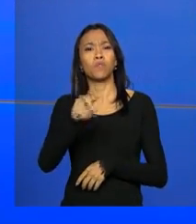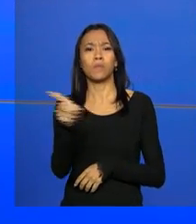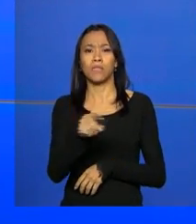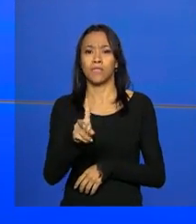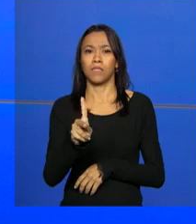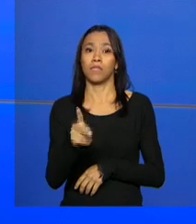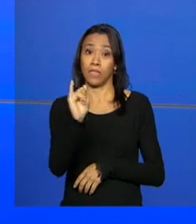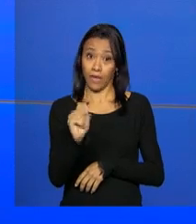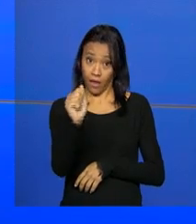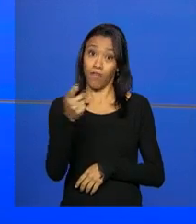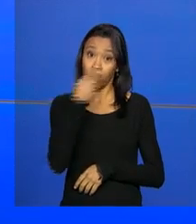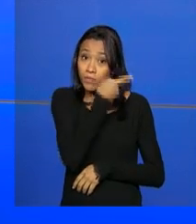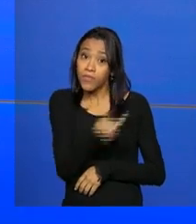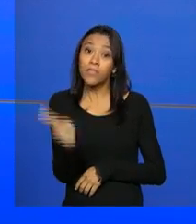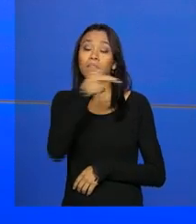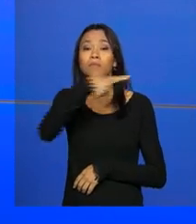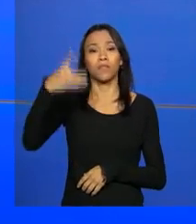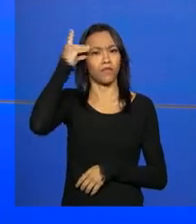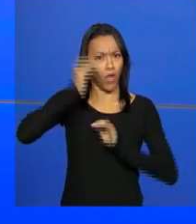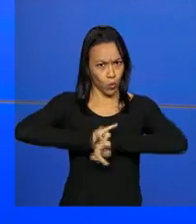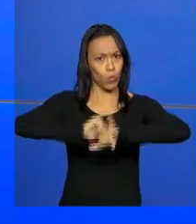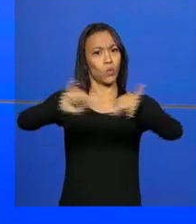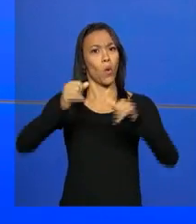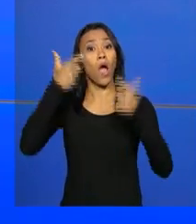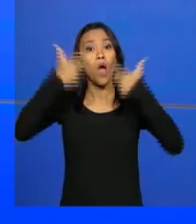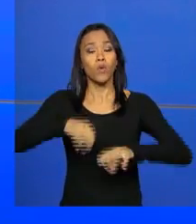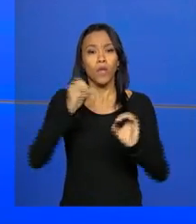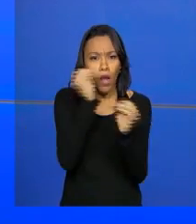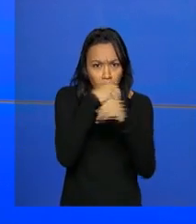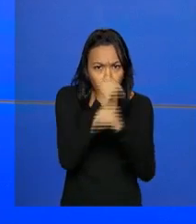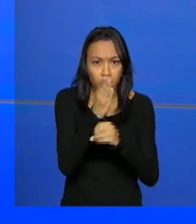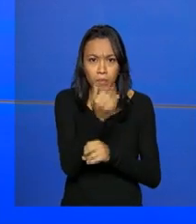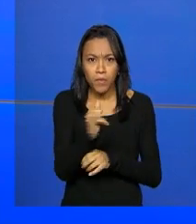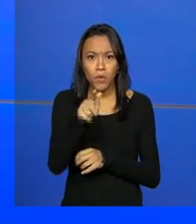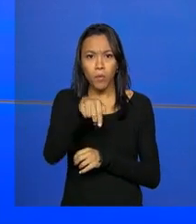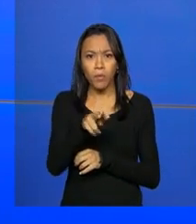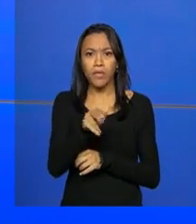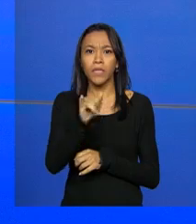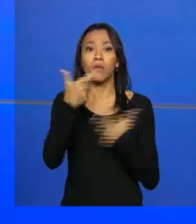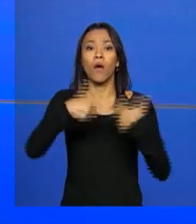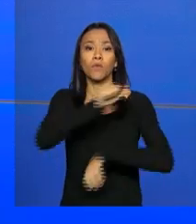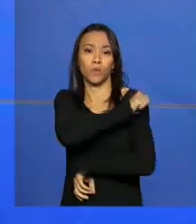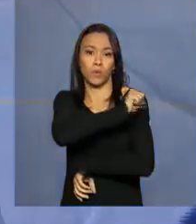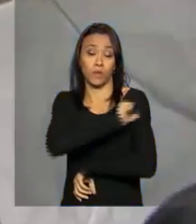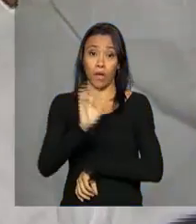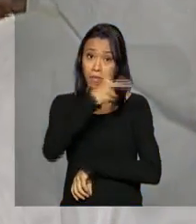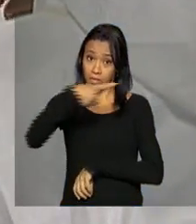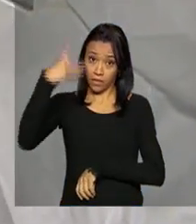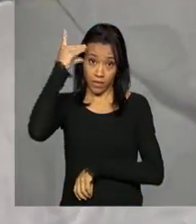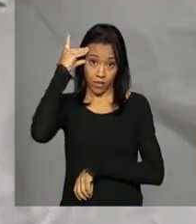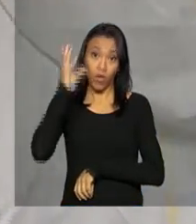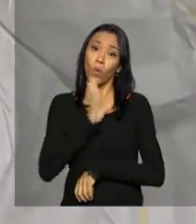anúncio foi feito durante visita da presidenta Dilma Rousseff ao laboratório do Instituto Bio Manguinhos no Rio de Janeiro a presidenta